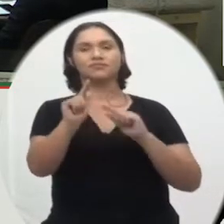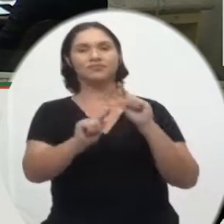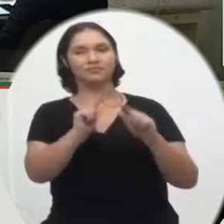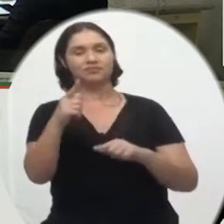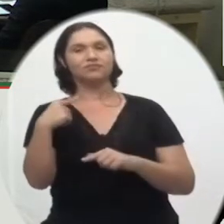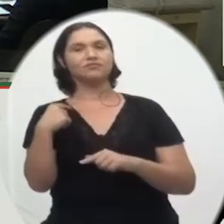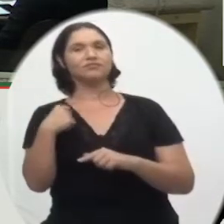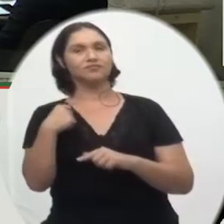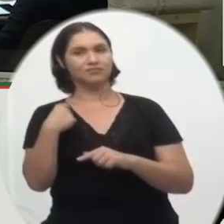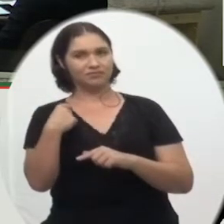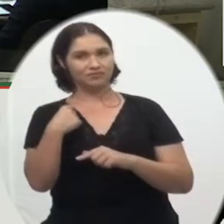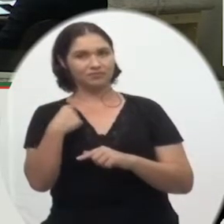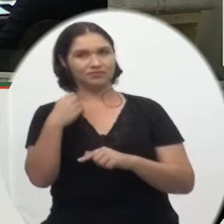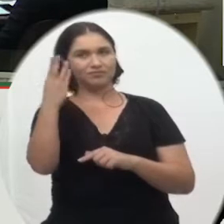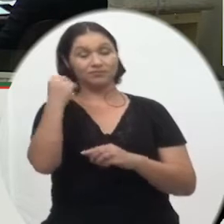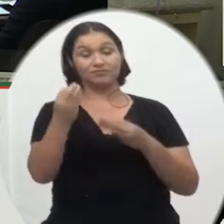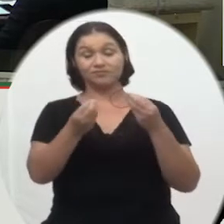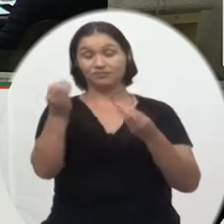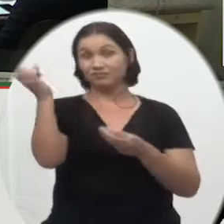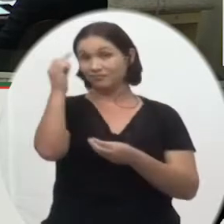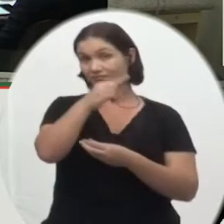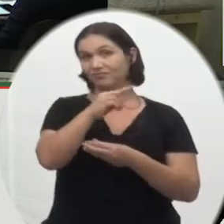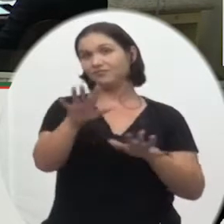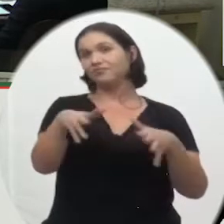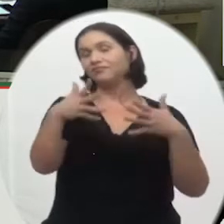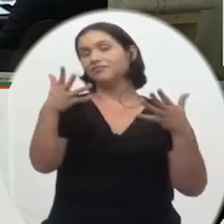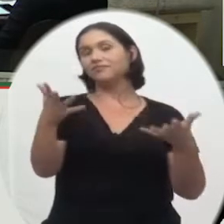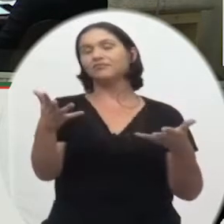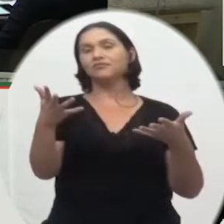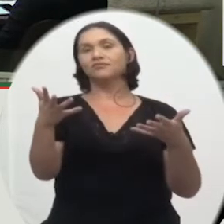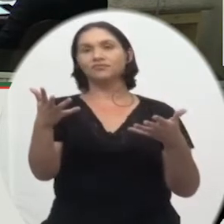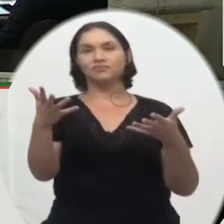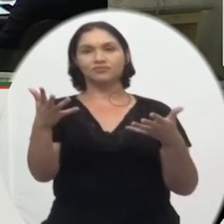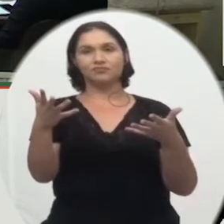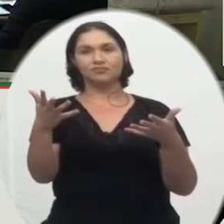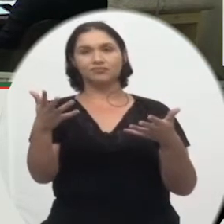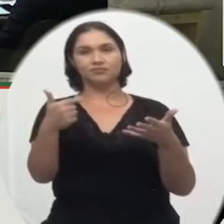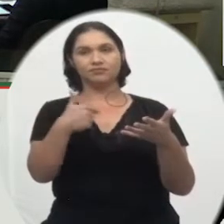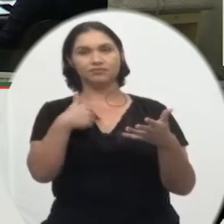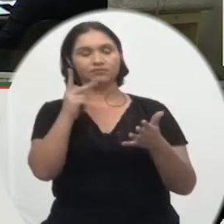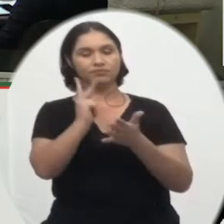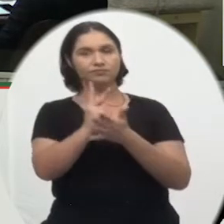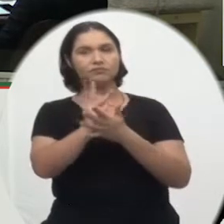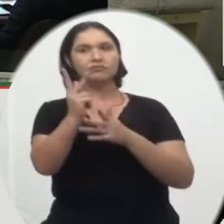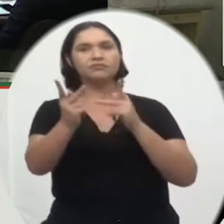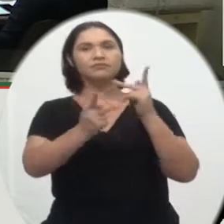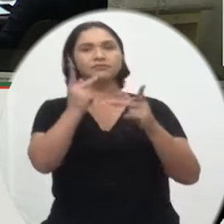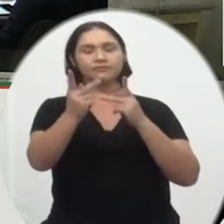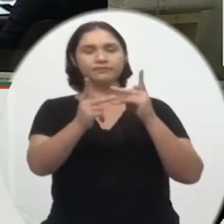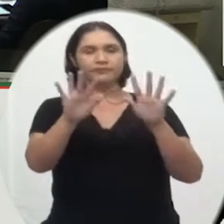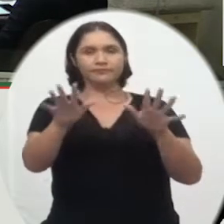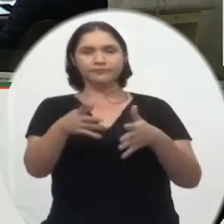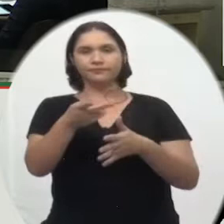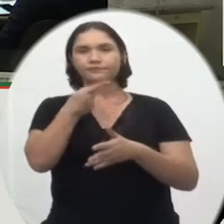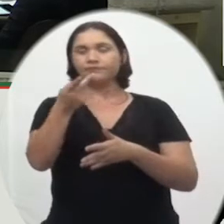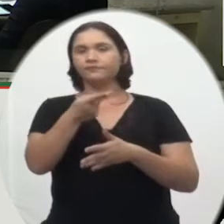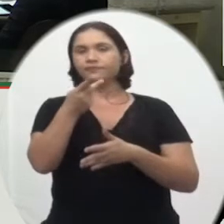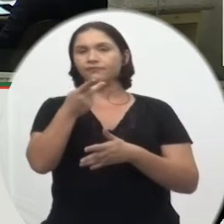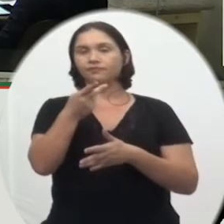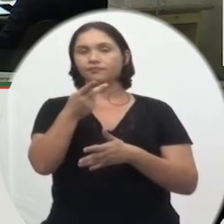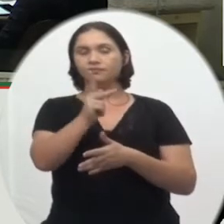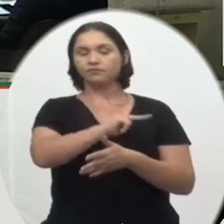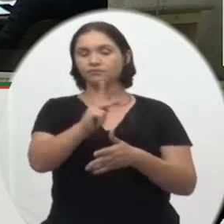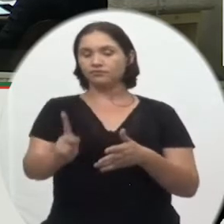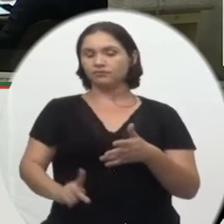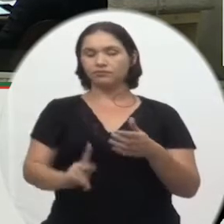dificuldade, já enfrentaram essa dificuldade. Né? Então, eu costumo dizer que quando eu falo de presidente de bairro, eu sempre me emociono,